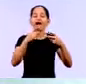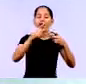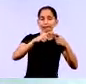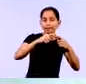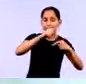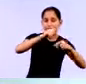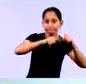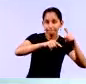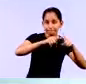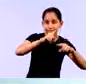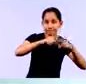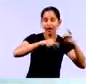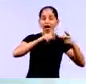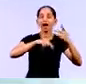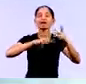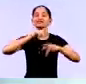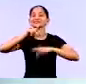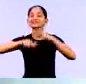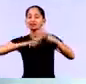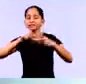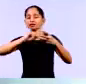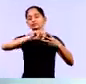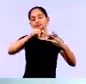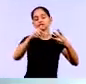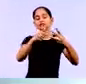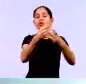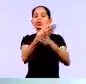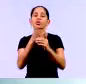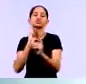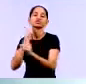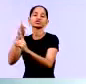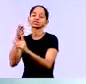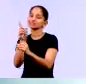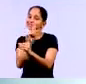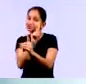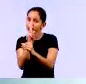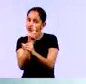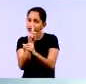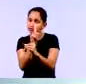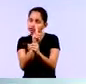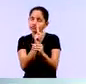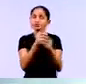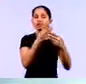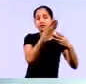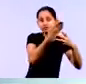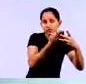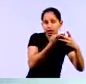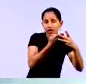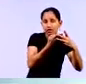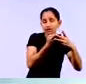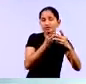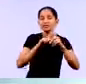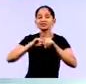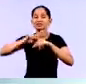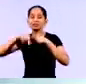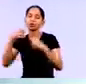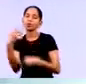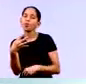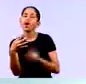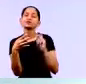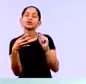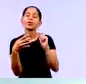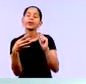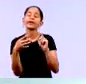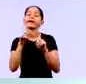matérias-primas, mão de obra e custos indiretos de fabricação. Esses 3, tá? E o custo de produção, que seria essa 4ª que eu estou